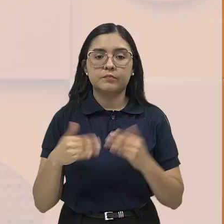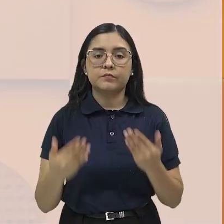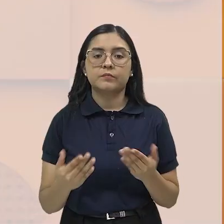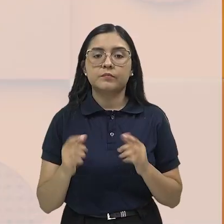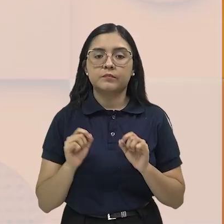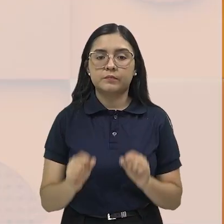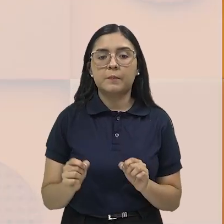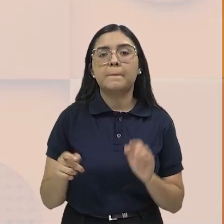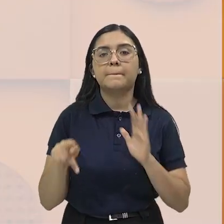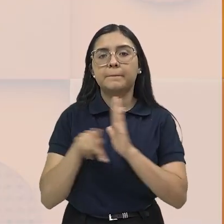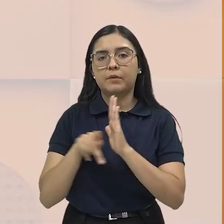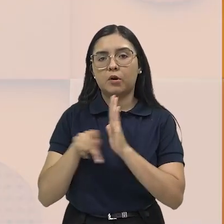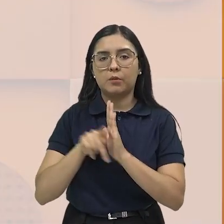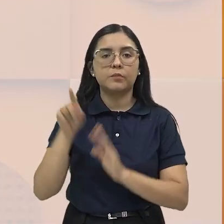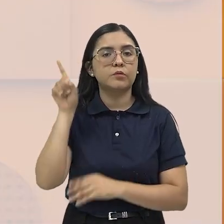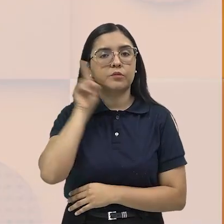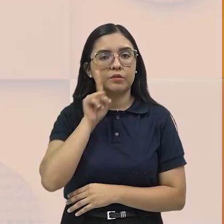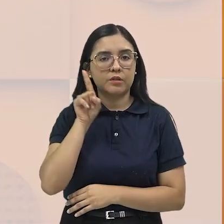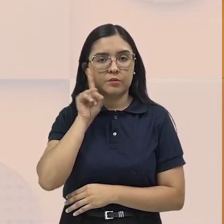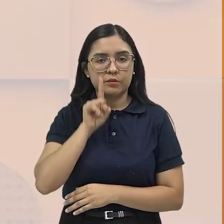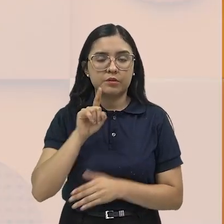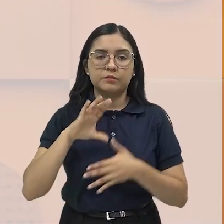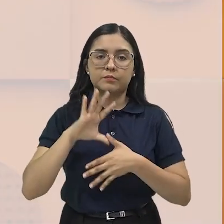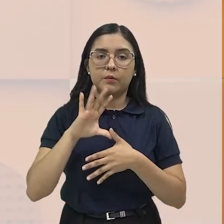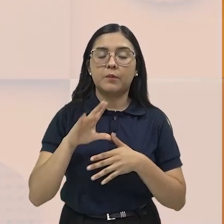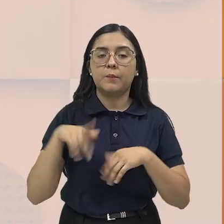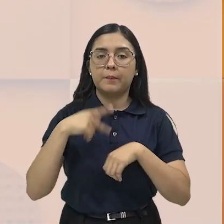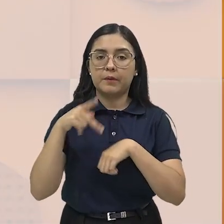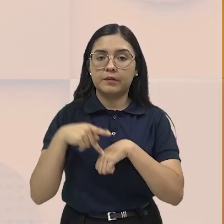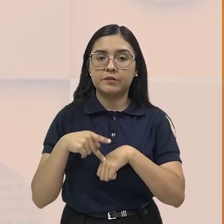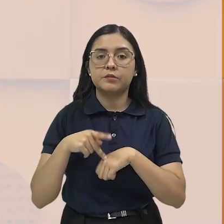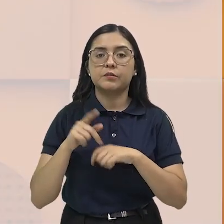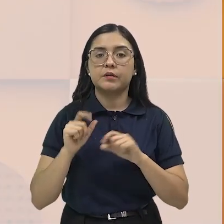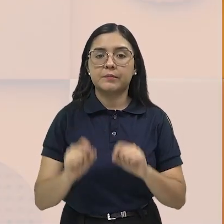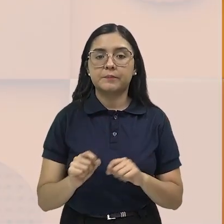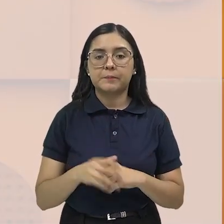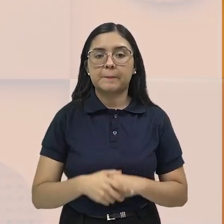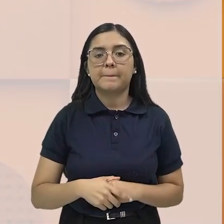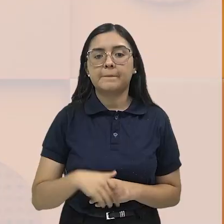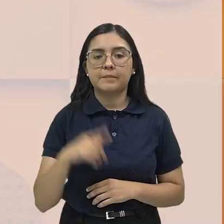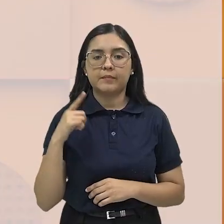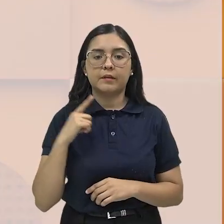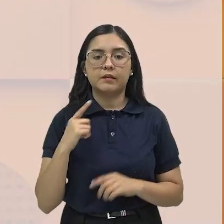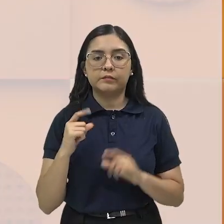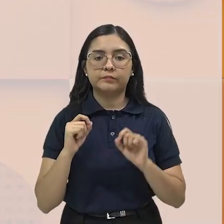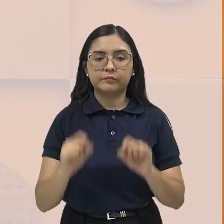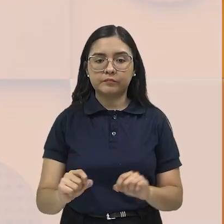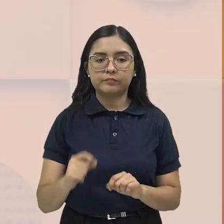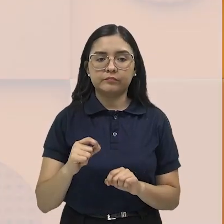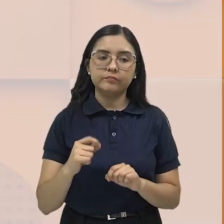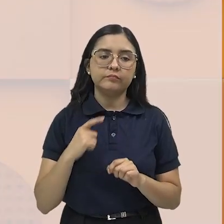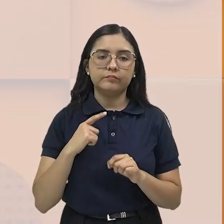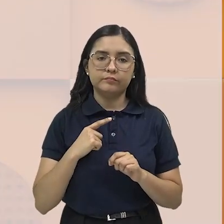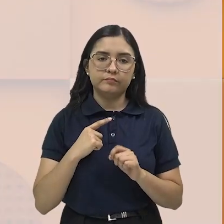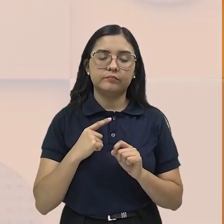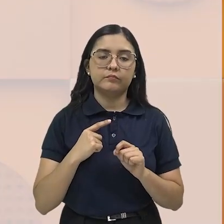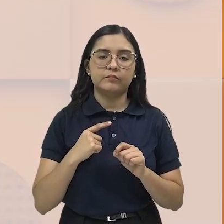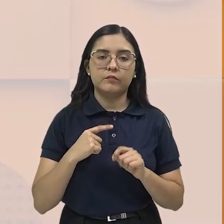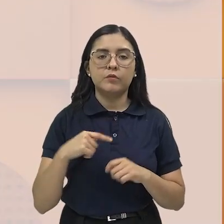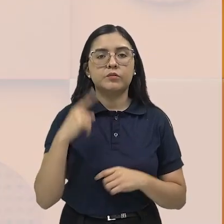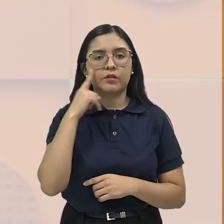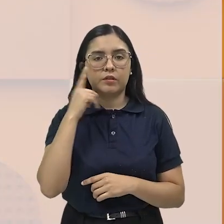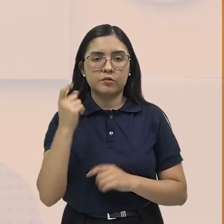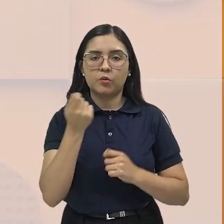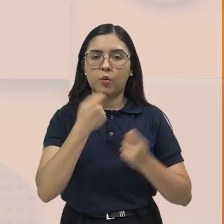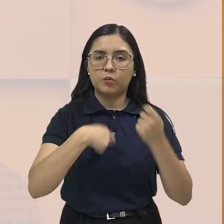para os Estados Unidos, o país que deveria monopolizar os interesses econômicos